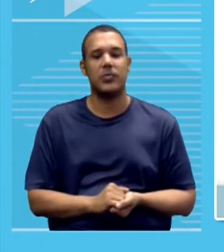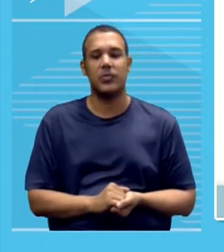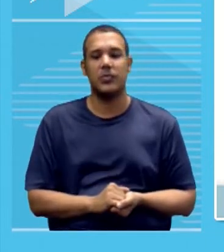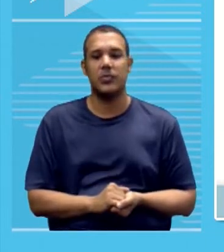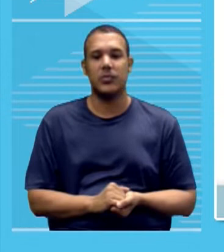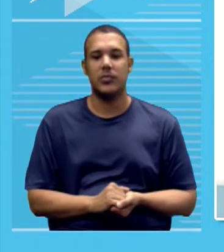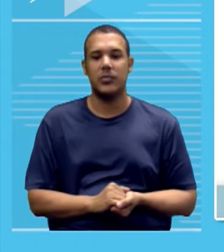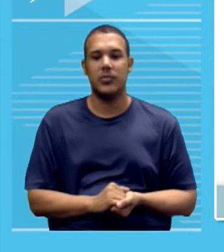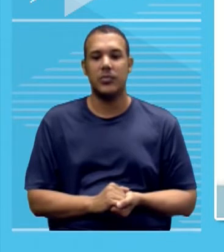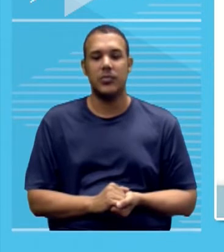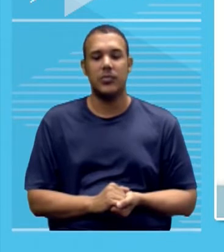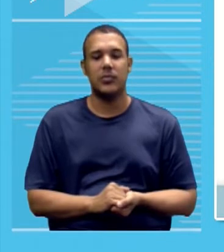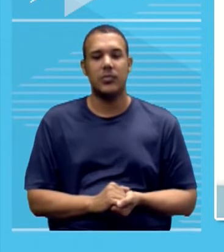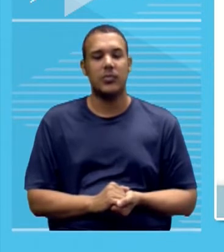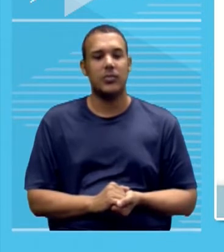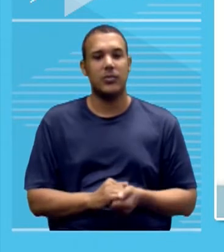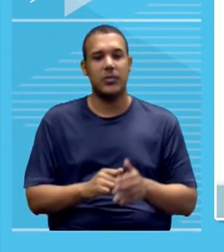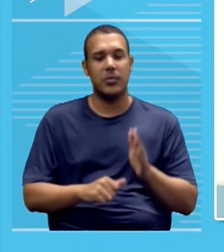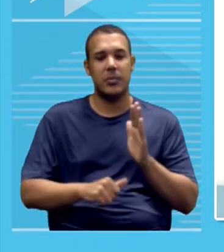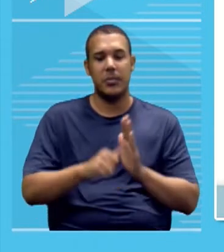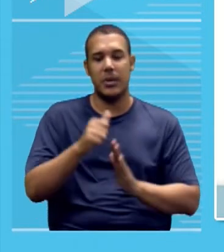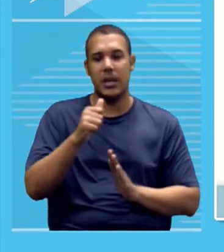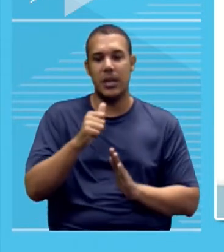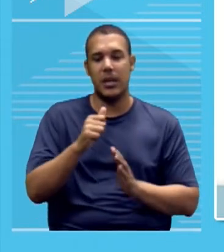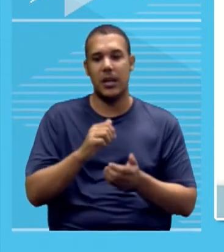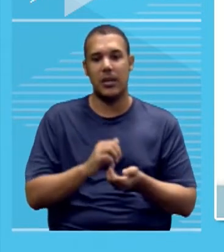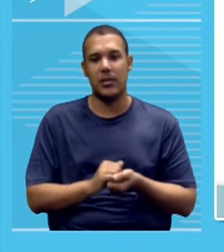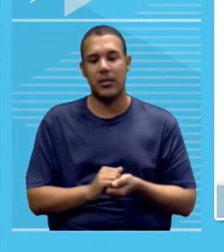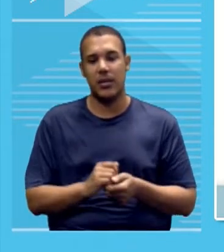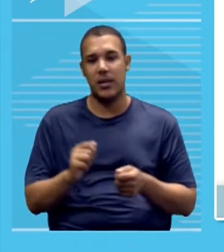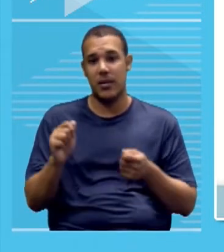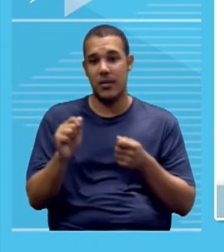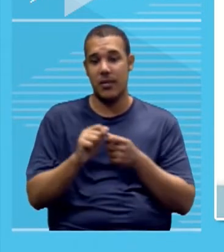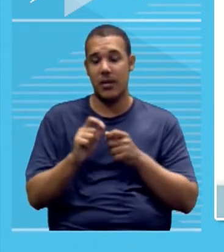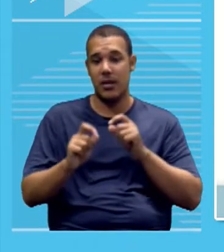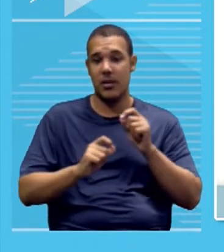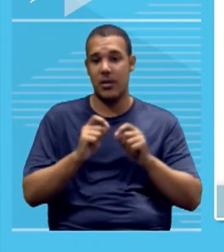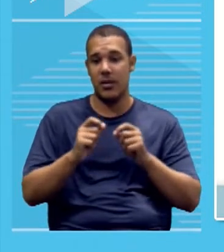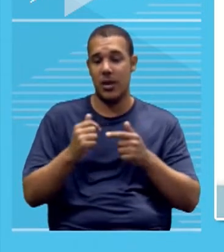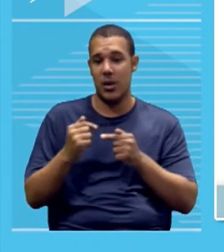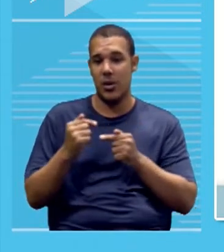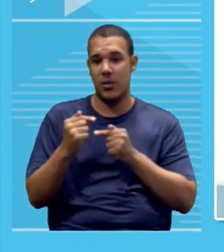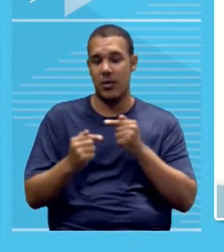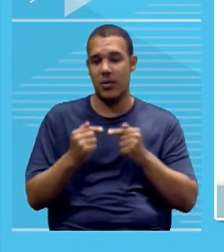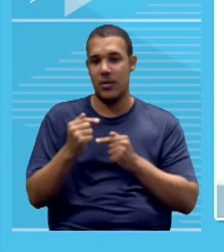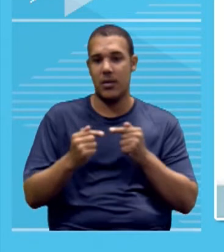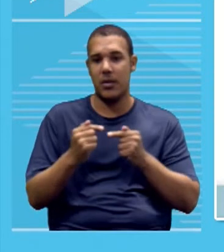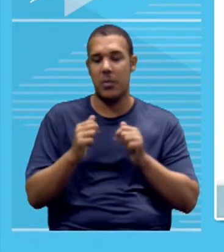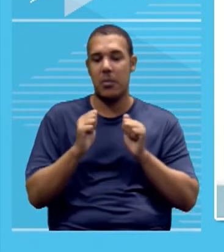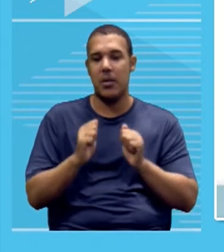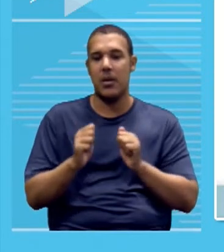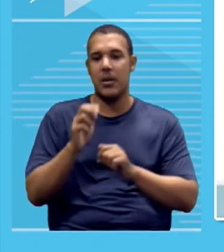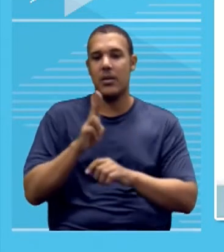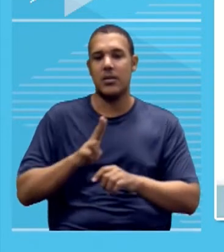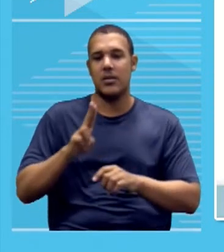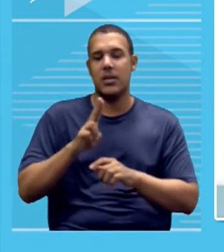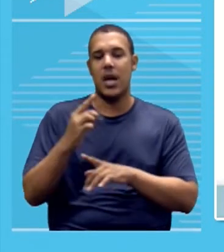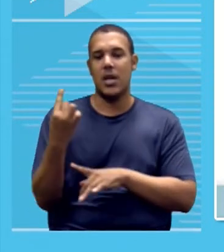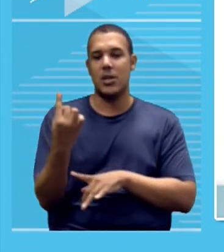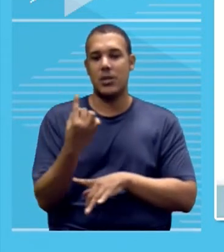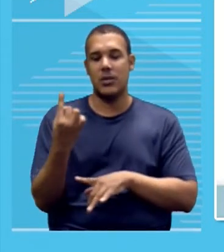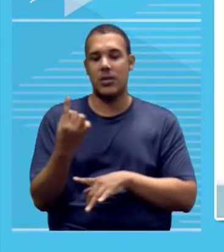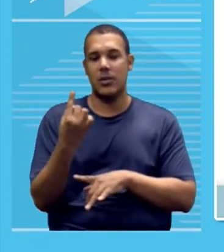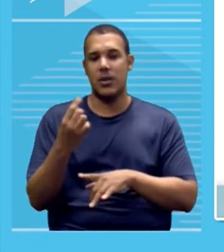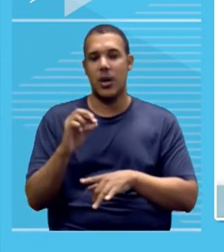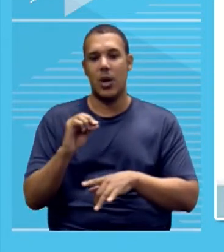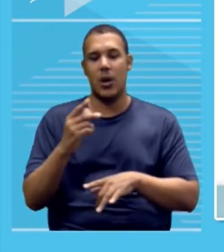essa querida lei, primeira lei de Ohm. Isso faz com que resistores possam ser utilizados sozinhos